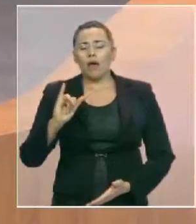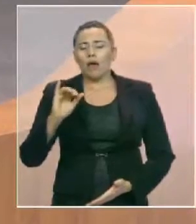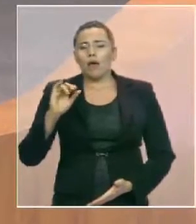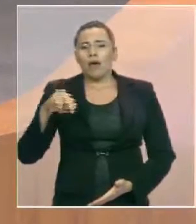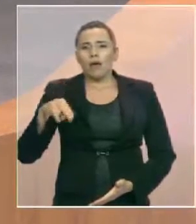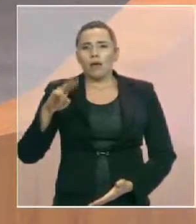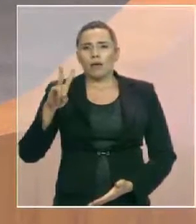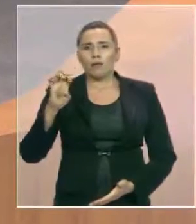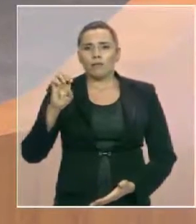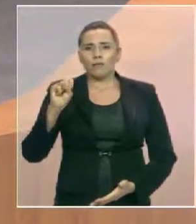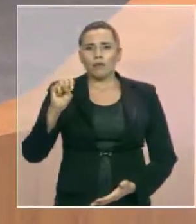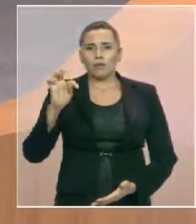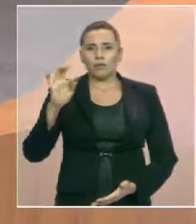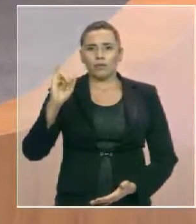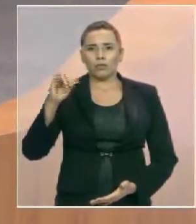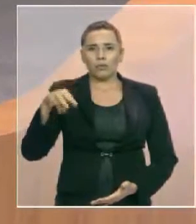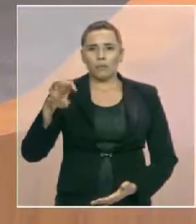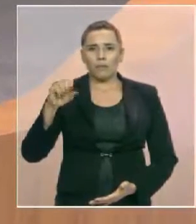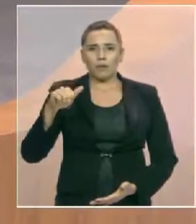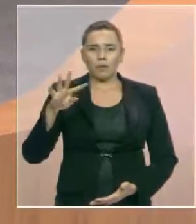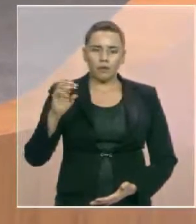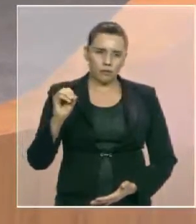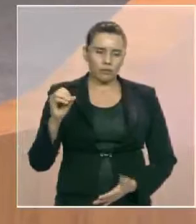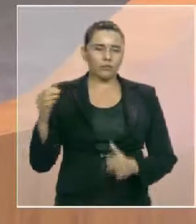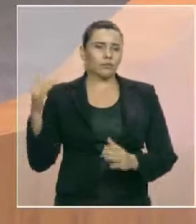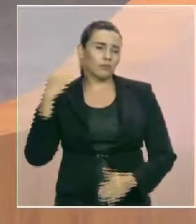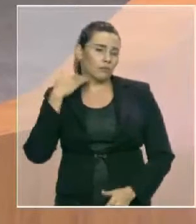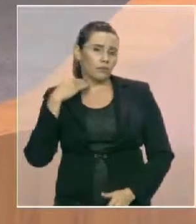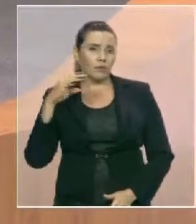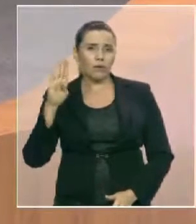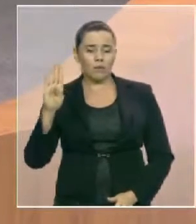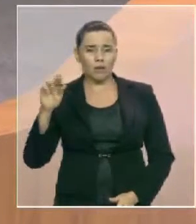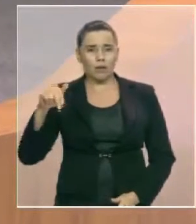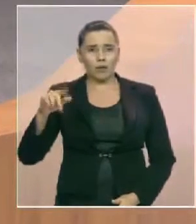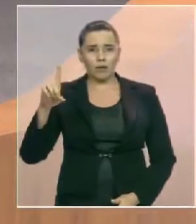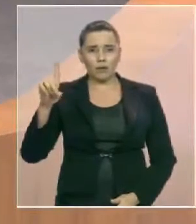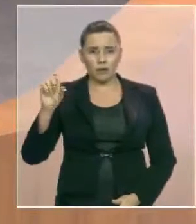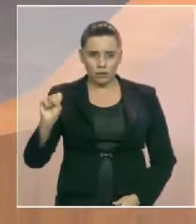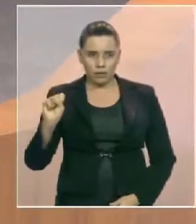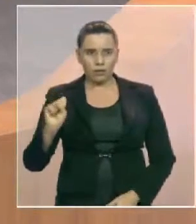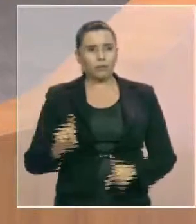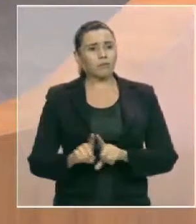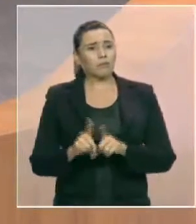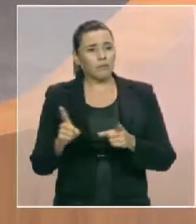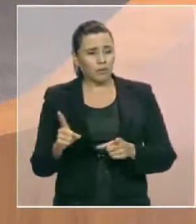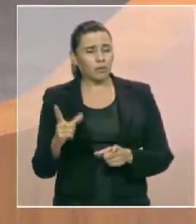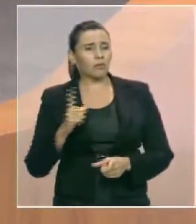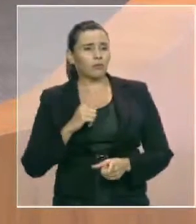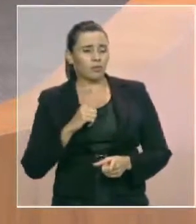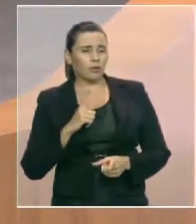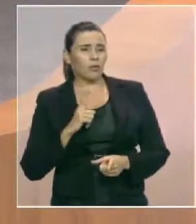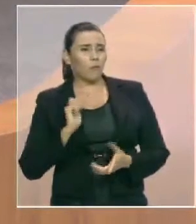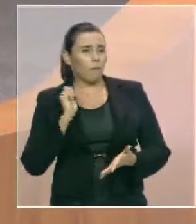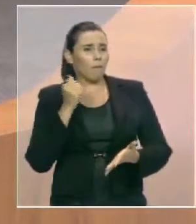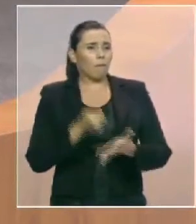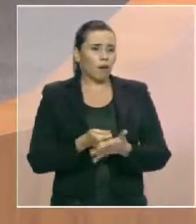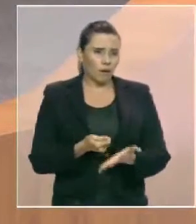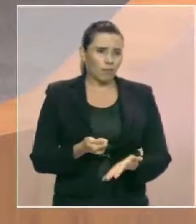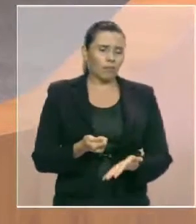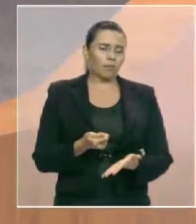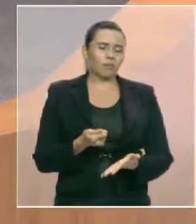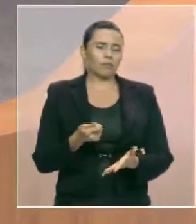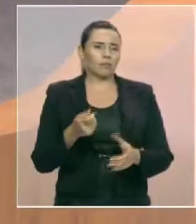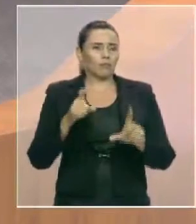com crédito do BNDES, mas tem o pagamento do BNDES. Ou seja, 2019 não vai ter